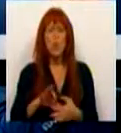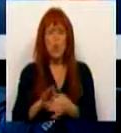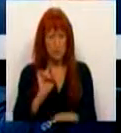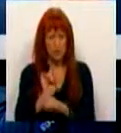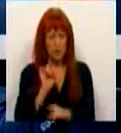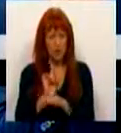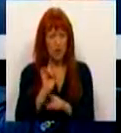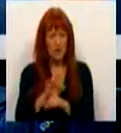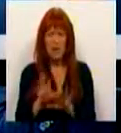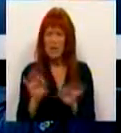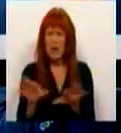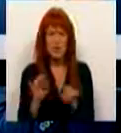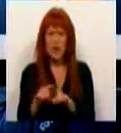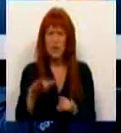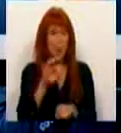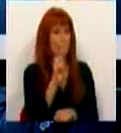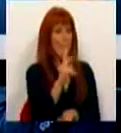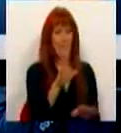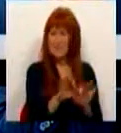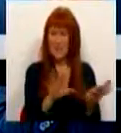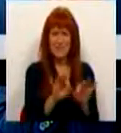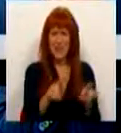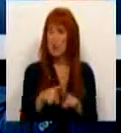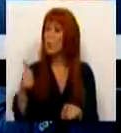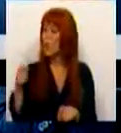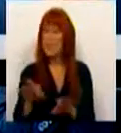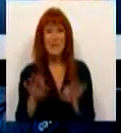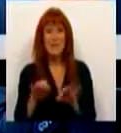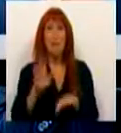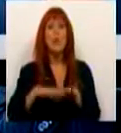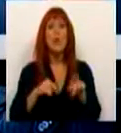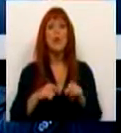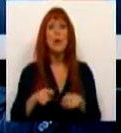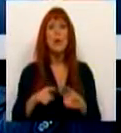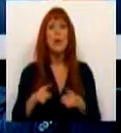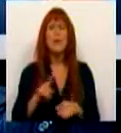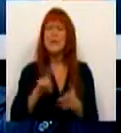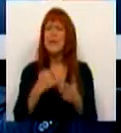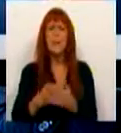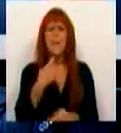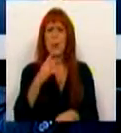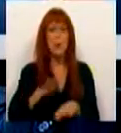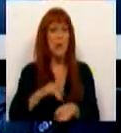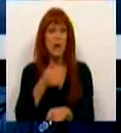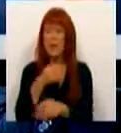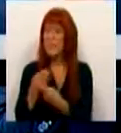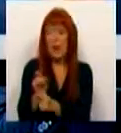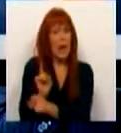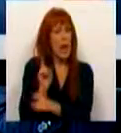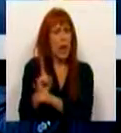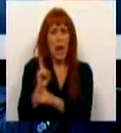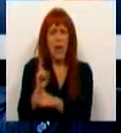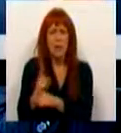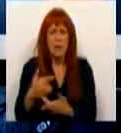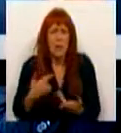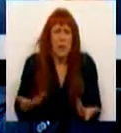coerente como o Partido Ecologista dos Verdes e como o Bloco relativamente ao que sempre disseram sobre esta matéria e